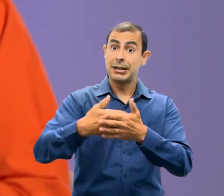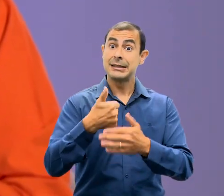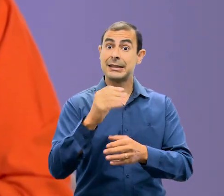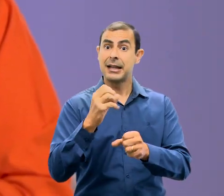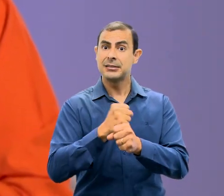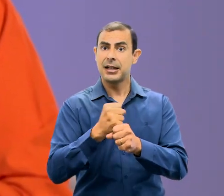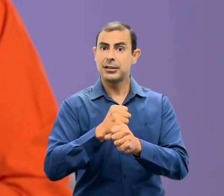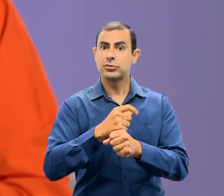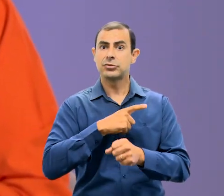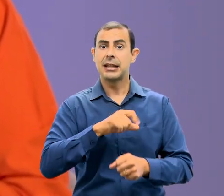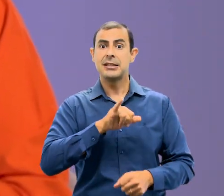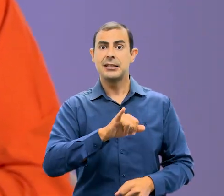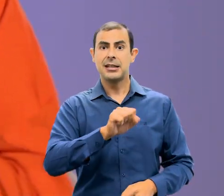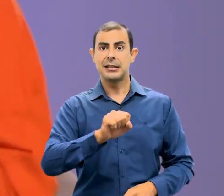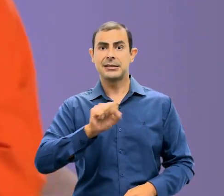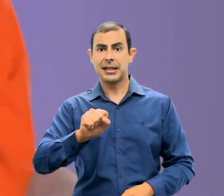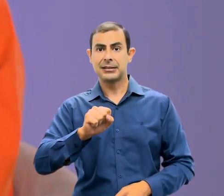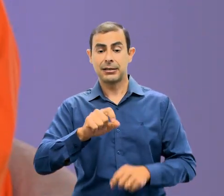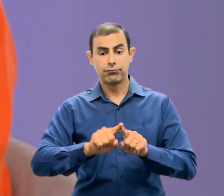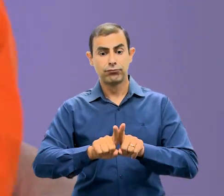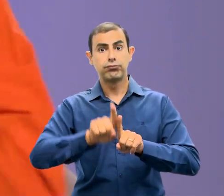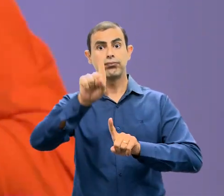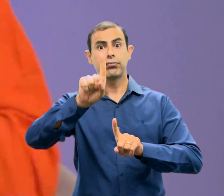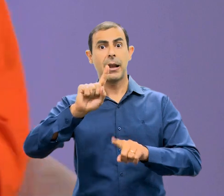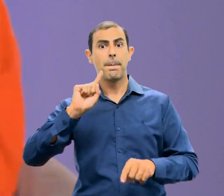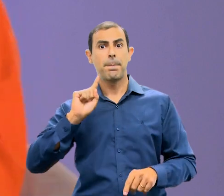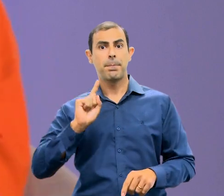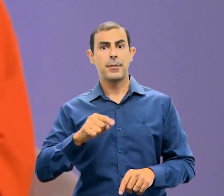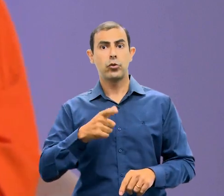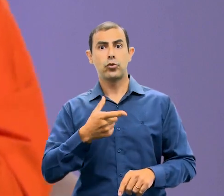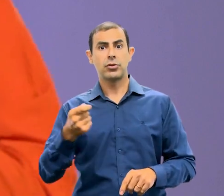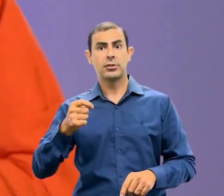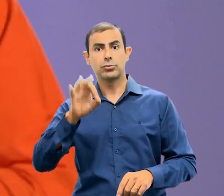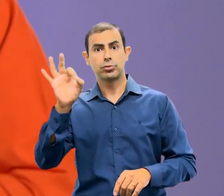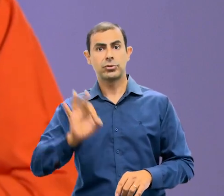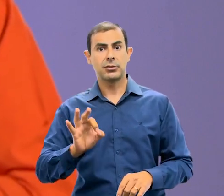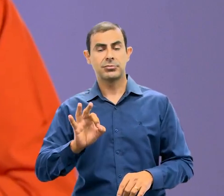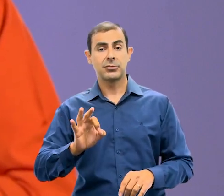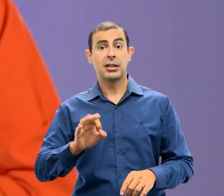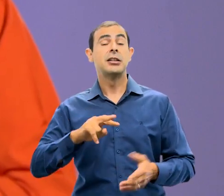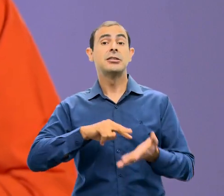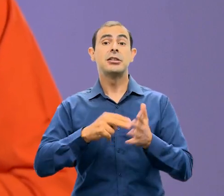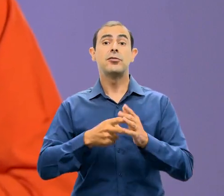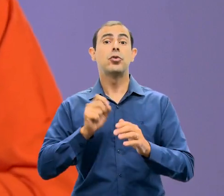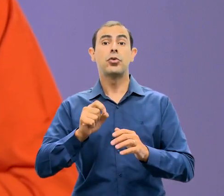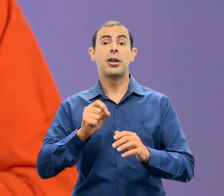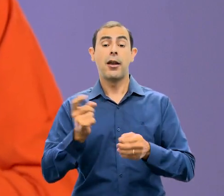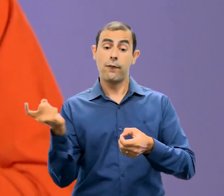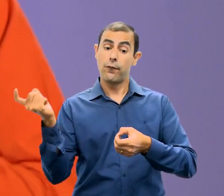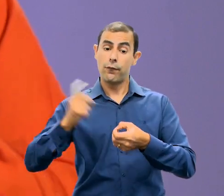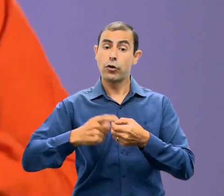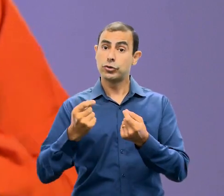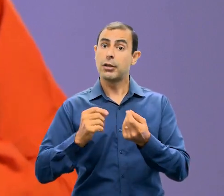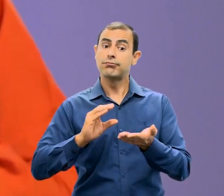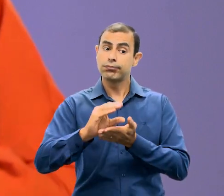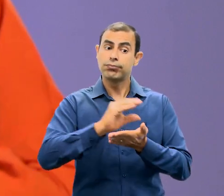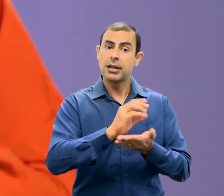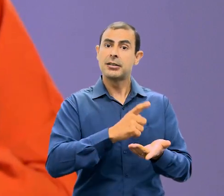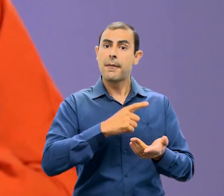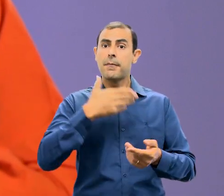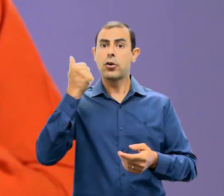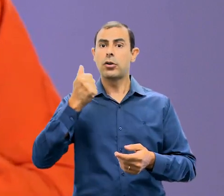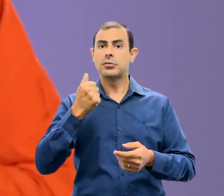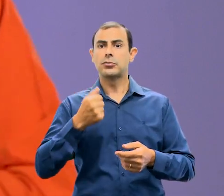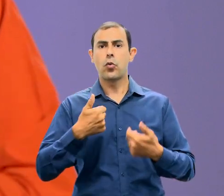1.200%, aumentou em 1.200%. Então, isso é um dinheiro que volta sob a forma de benefício para a cidade. A tarifa zero tem várias